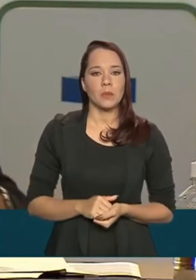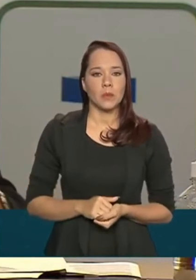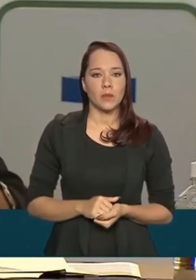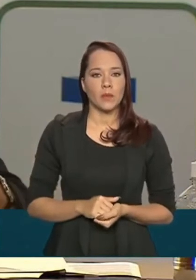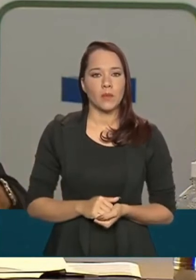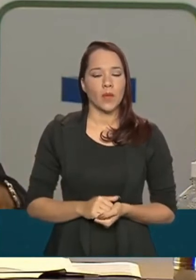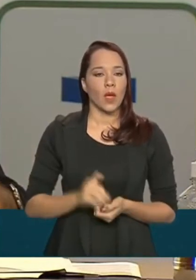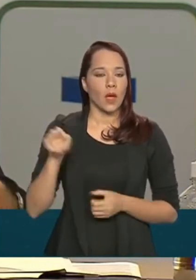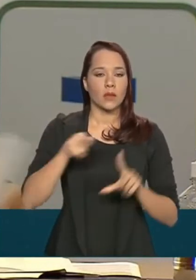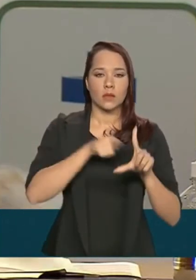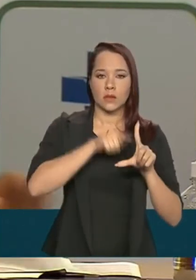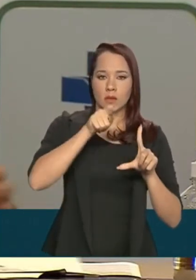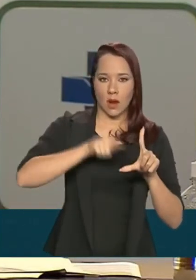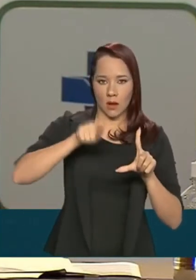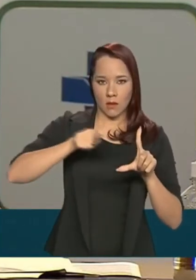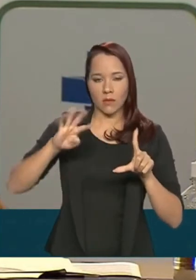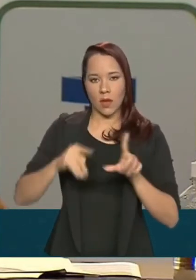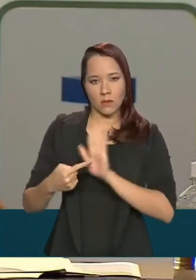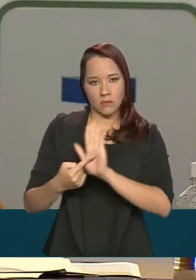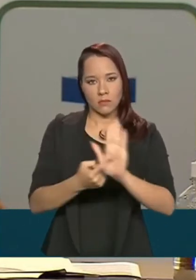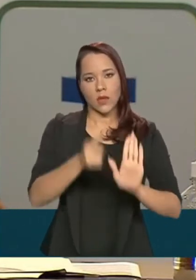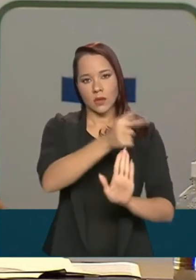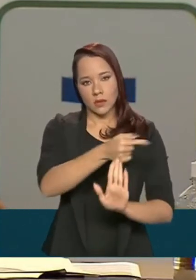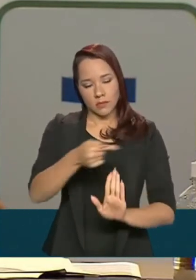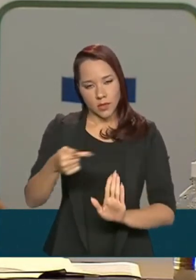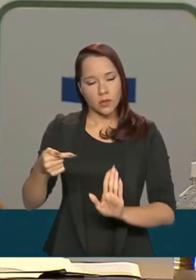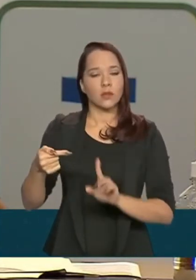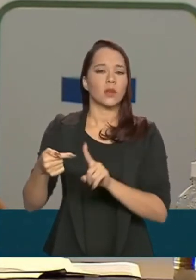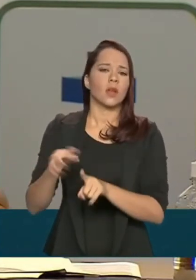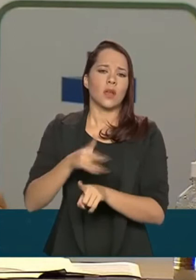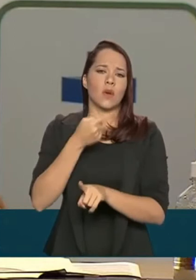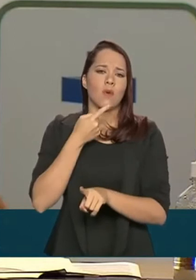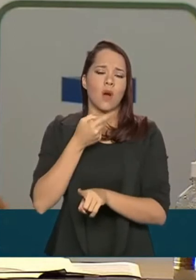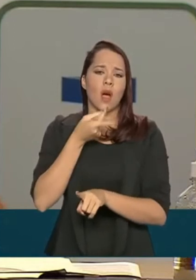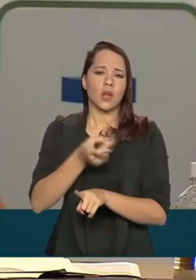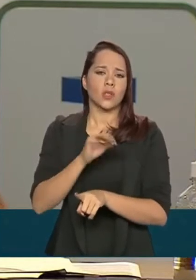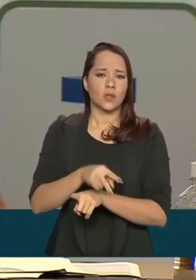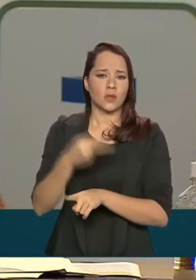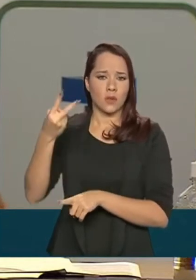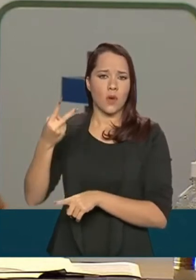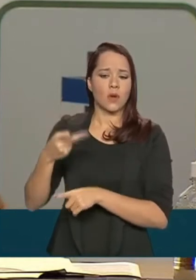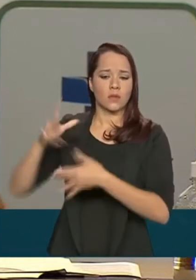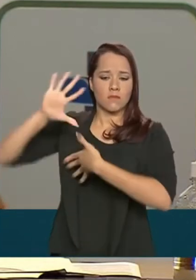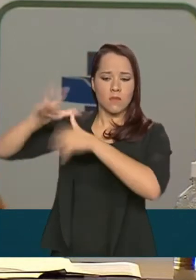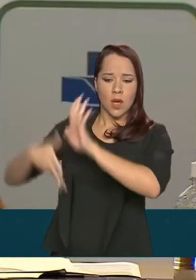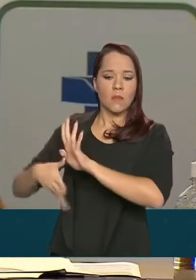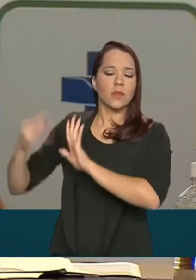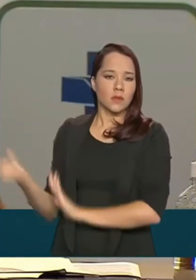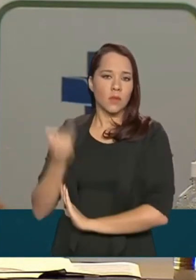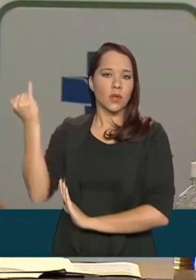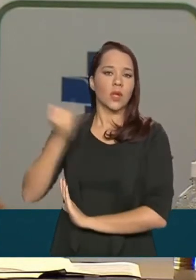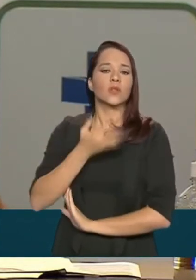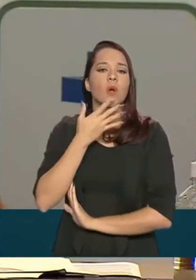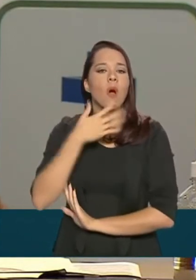Esse gráfico é o que nós mostramos a cada semana. Eu acho esses dois mapas extremamente importantes. Em